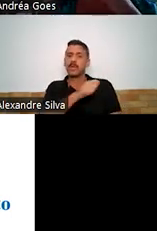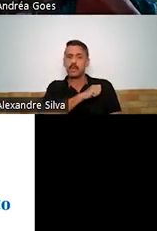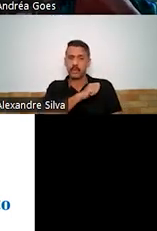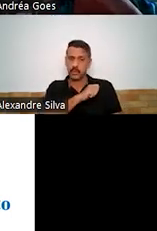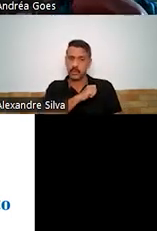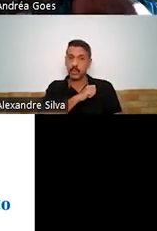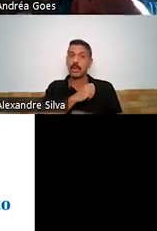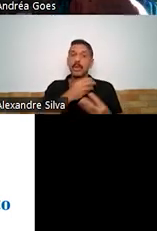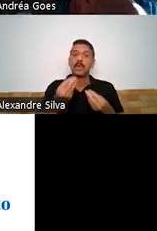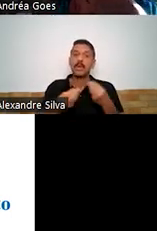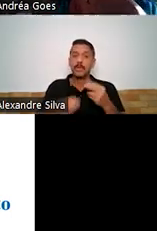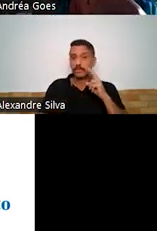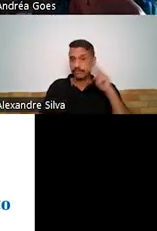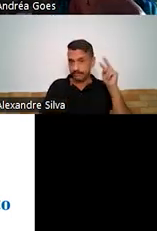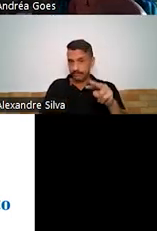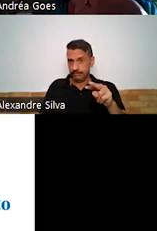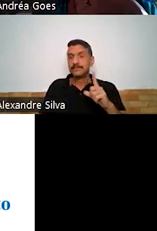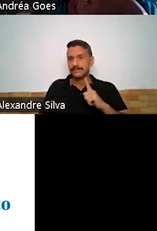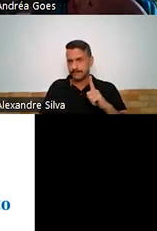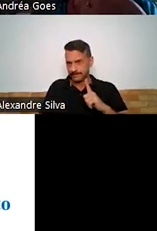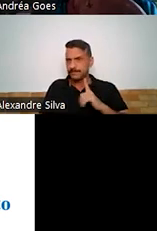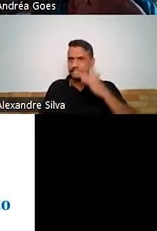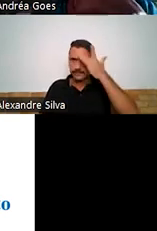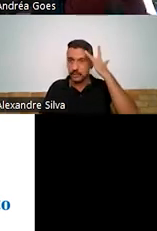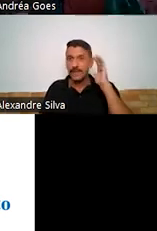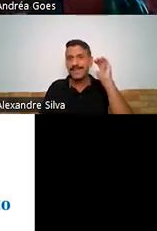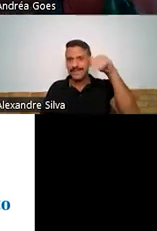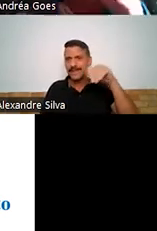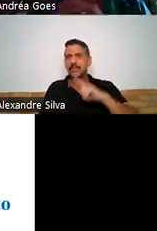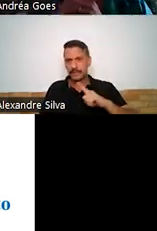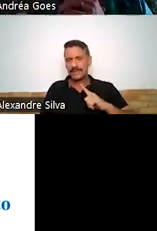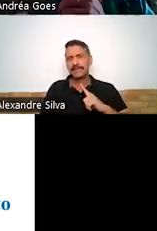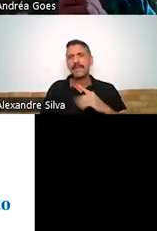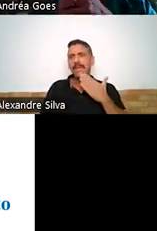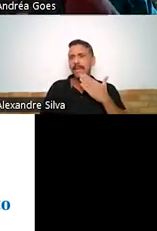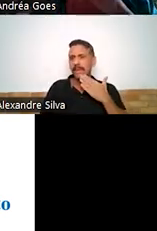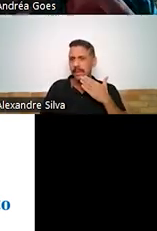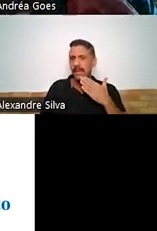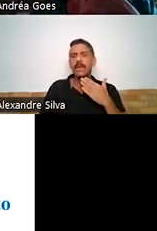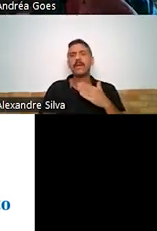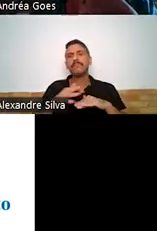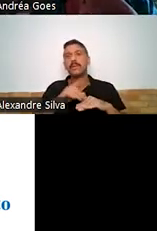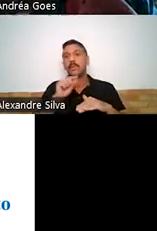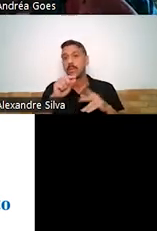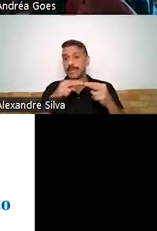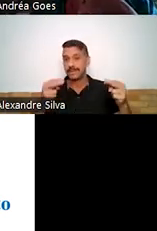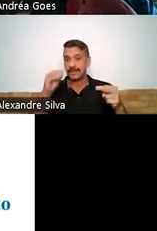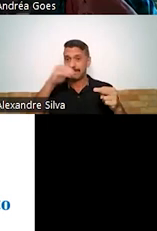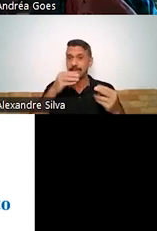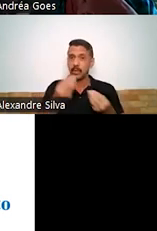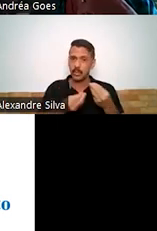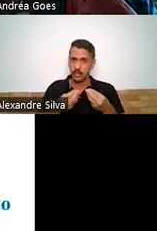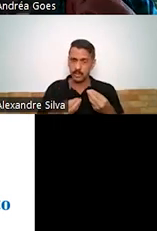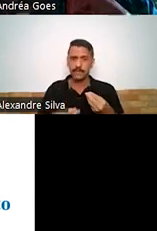eles viram, então, os portadores para essa doença fictícia rabo de porco. Então, eles marcam aqui, com essa